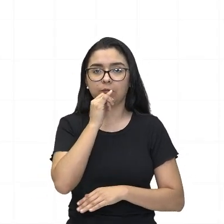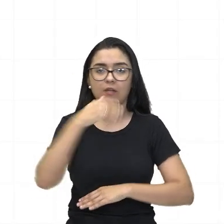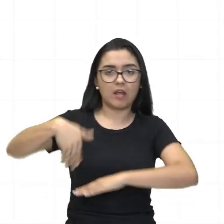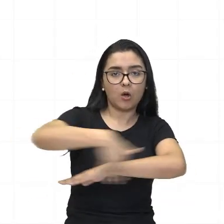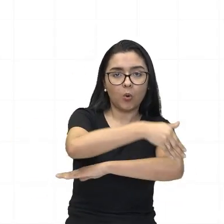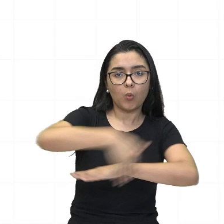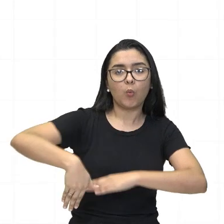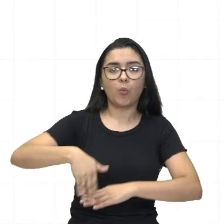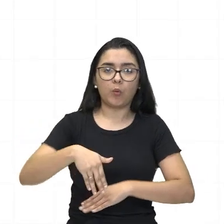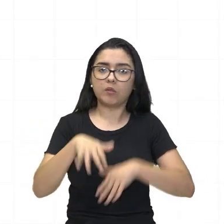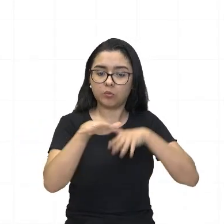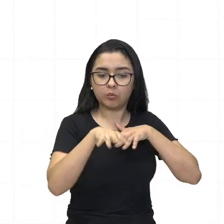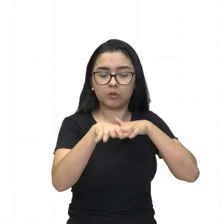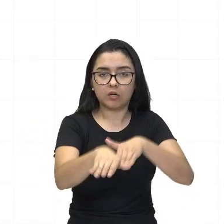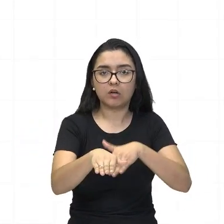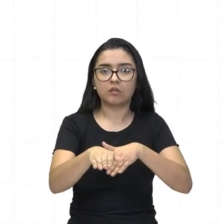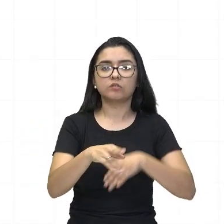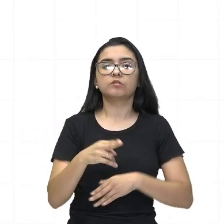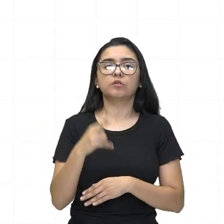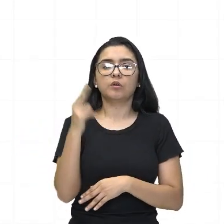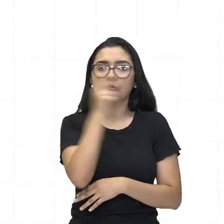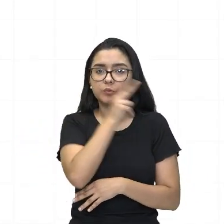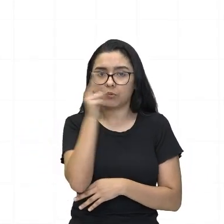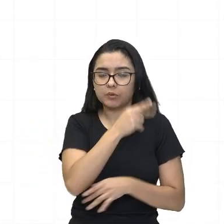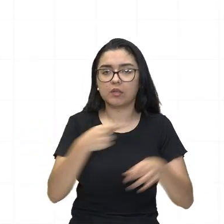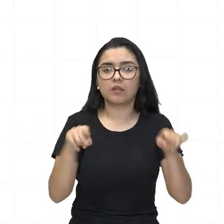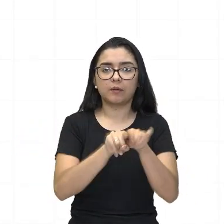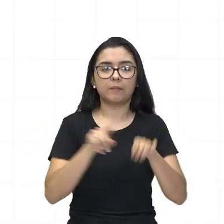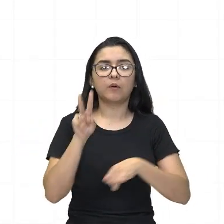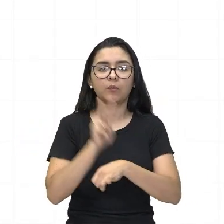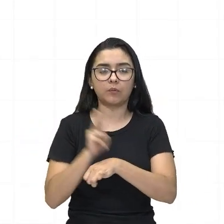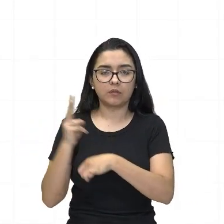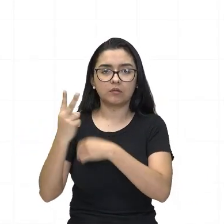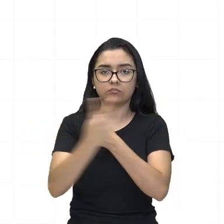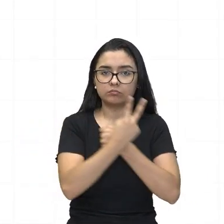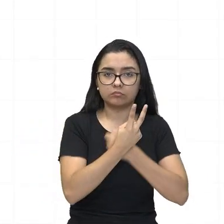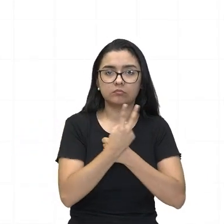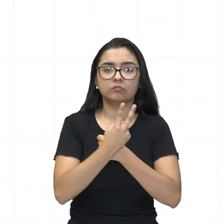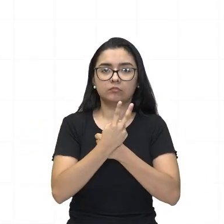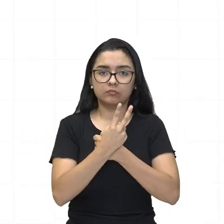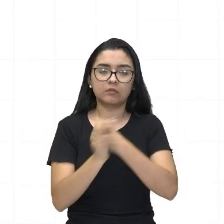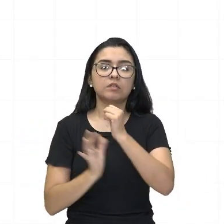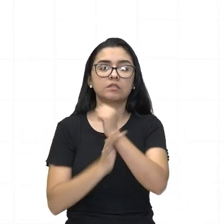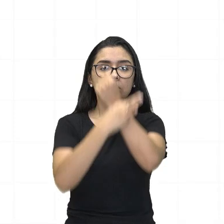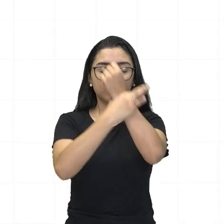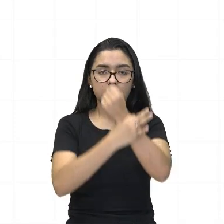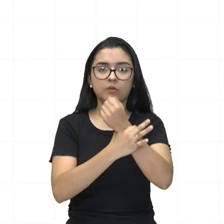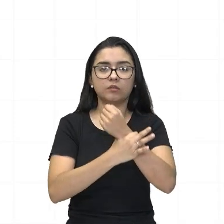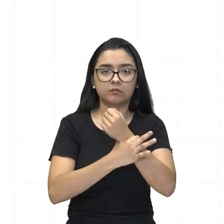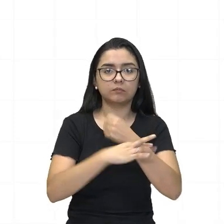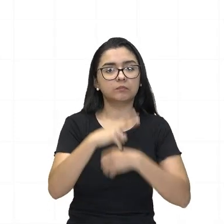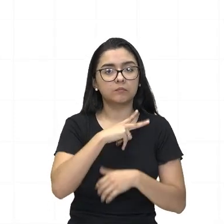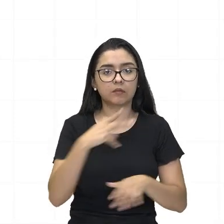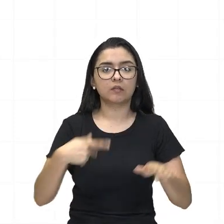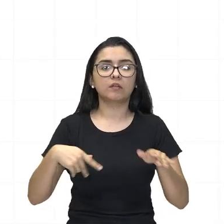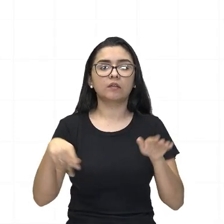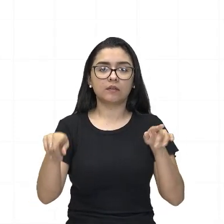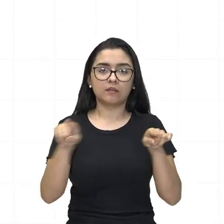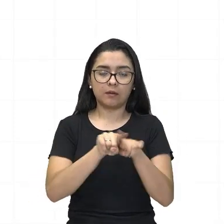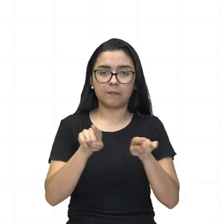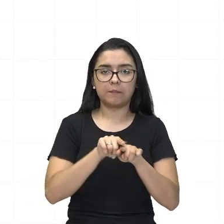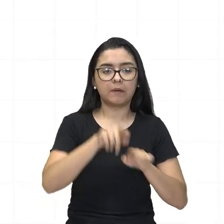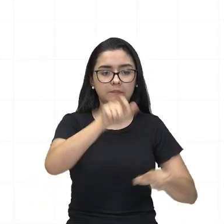nas emergências, nos cuidados com a segurança pessoal e a segurança coletiva. São